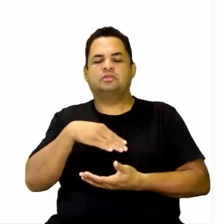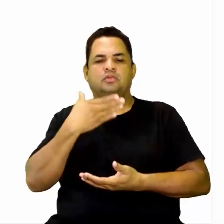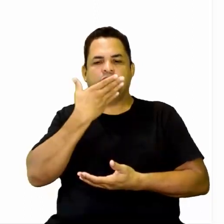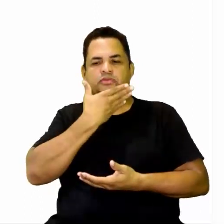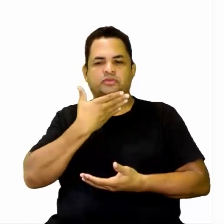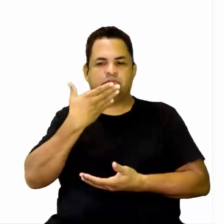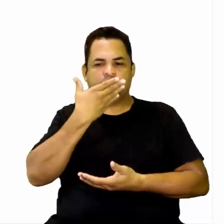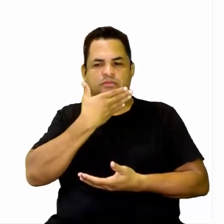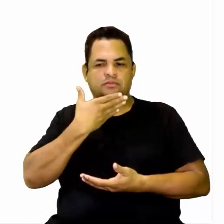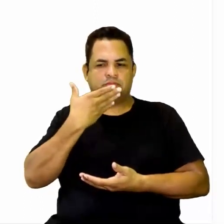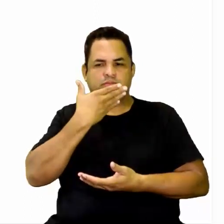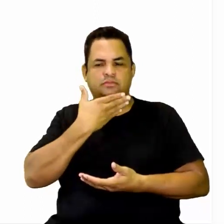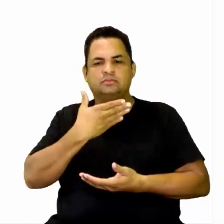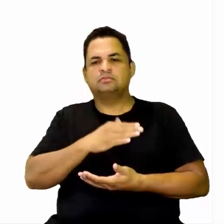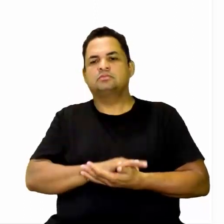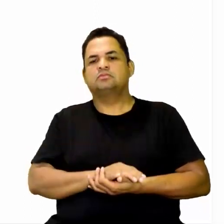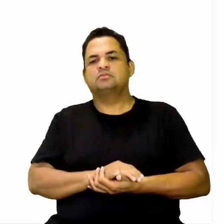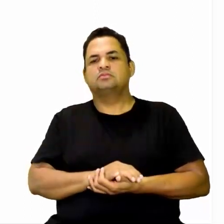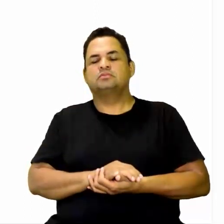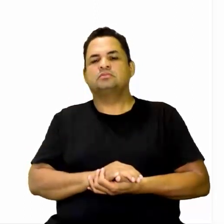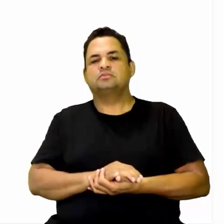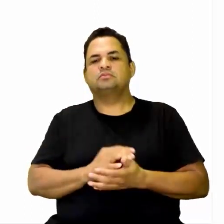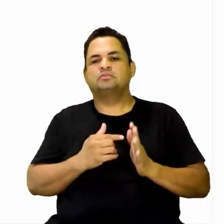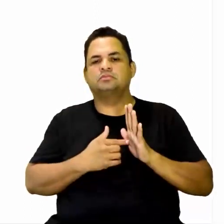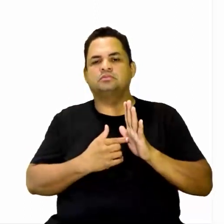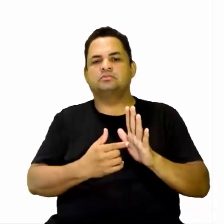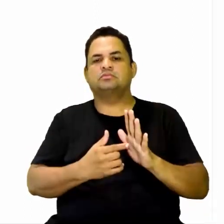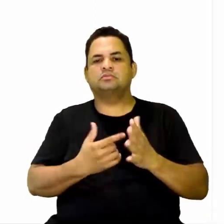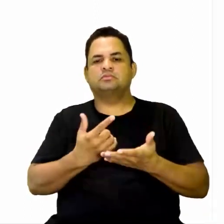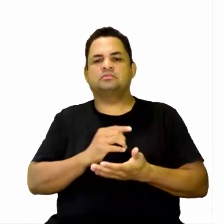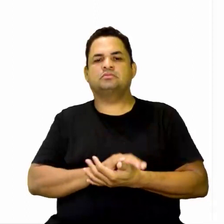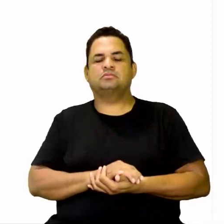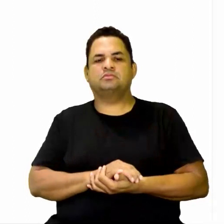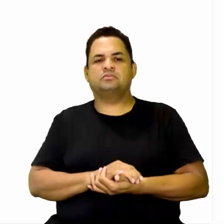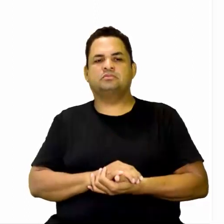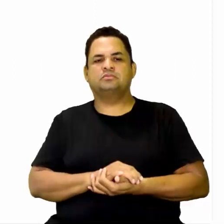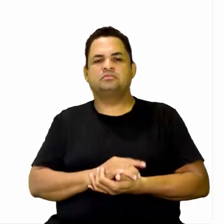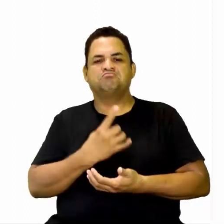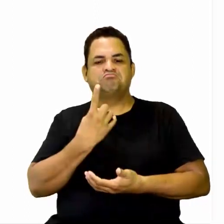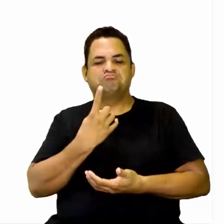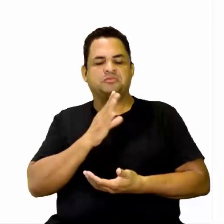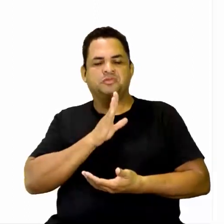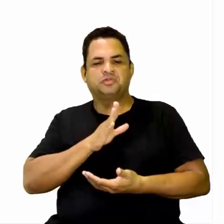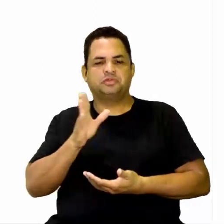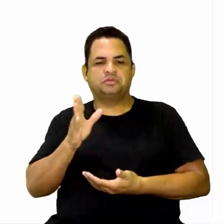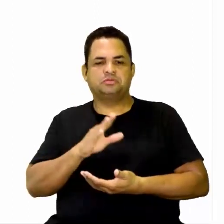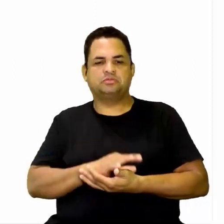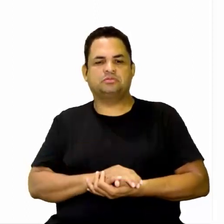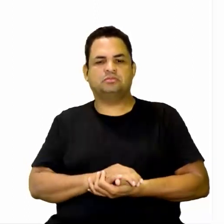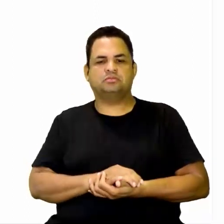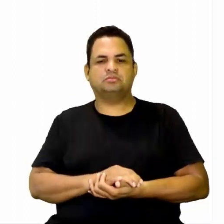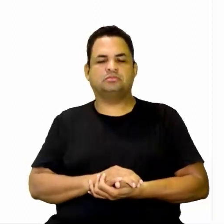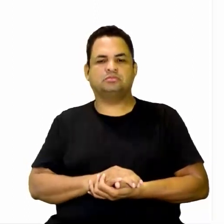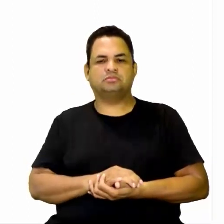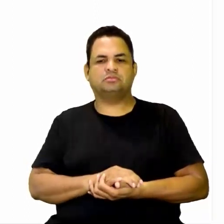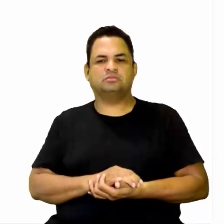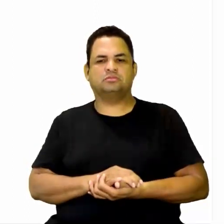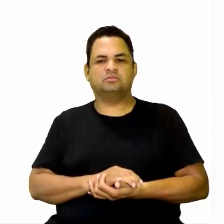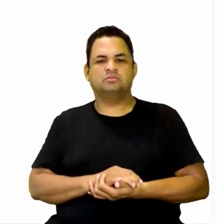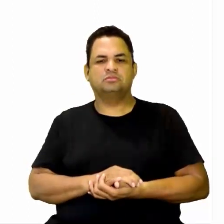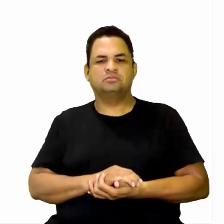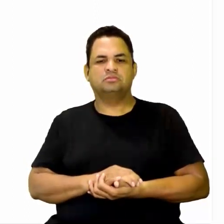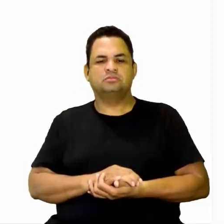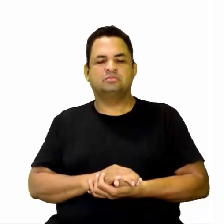o açúcar. Portanto, apresenta uma única fase, quer dizer, é monofásico.